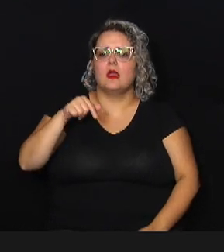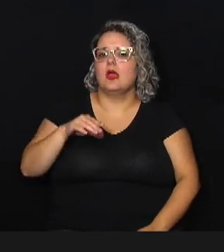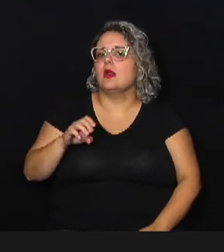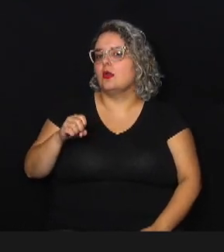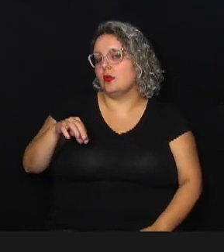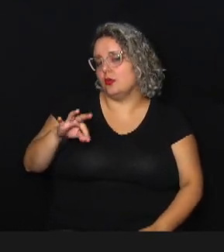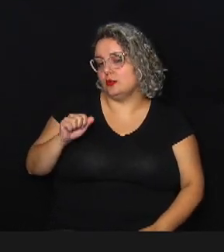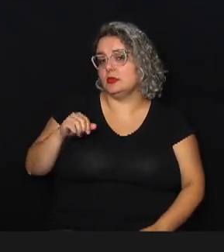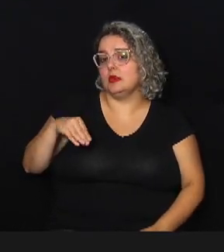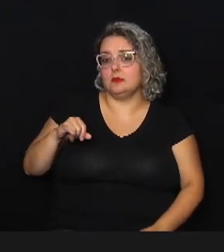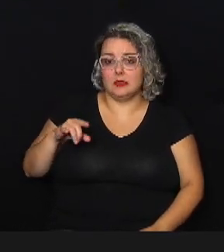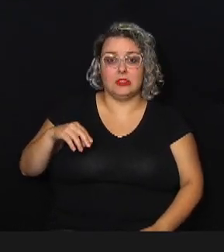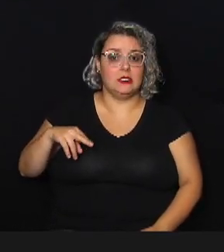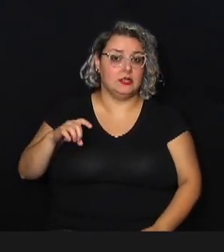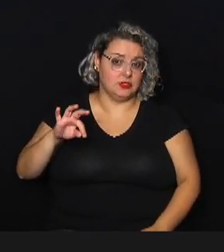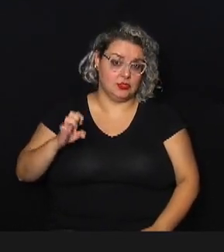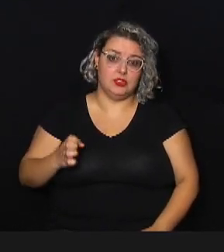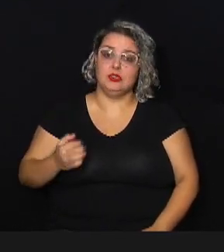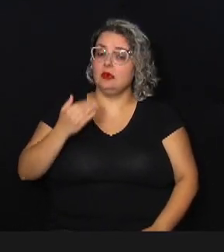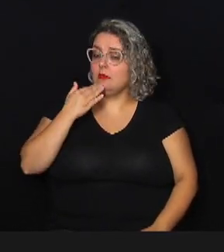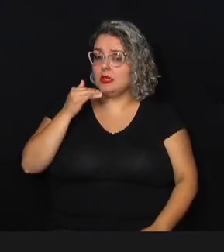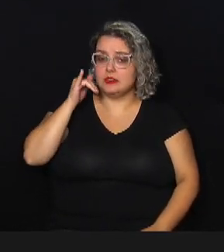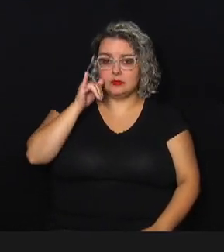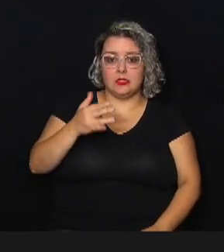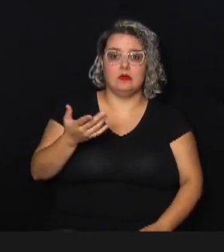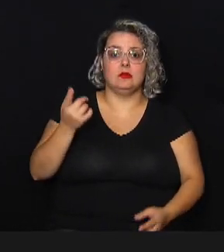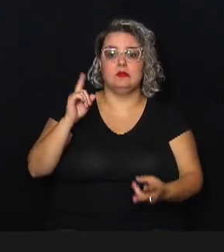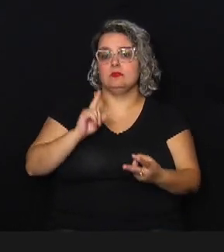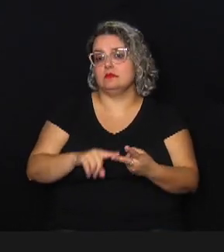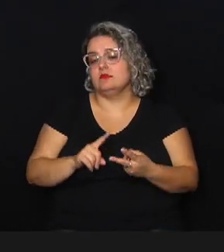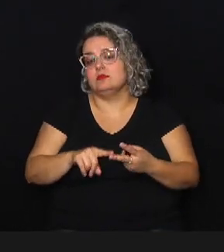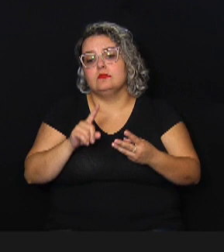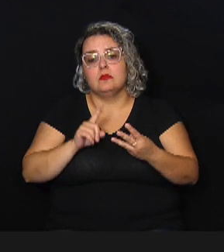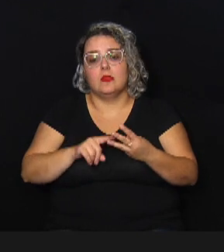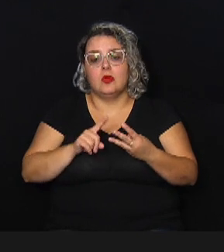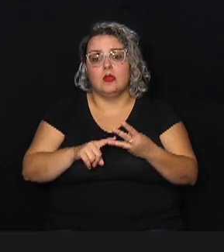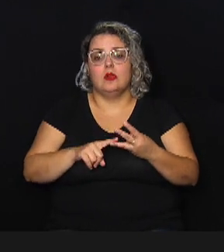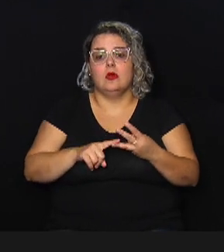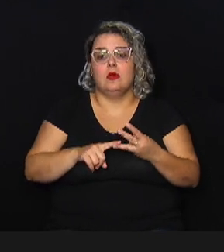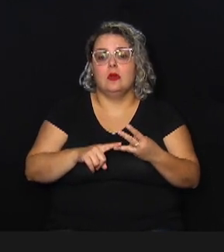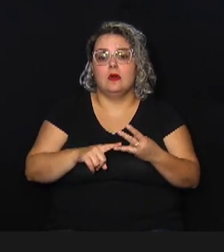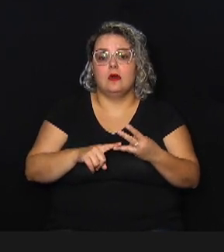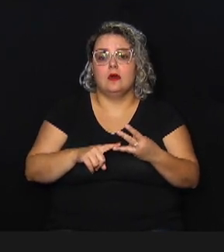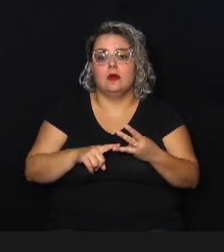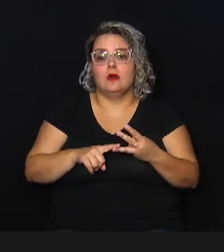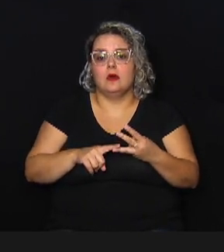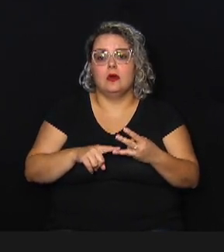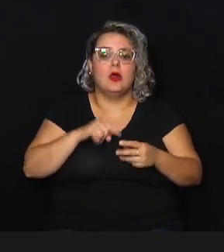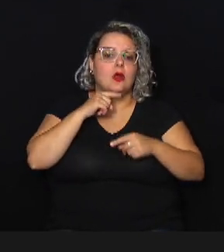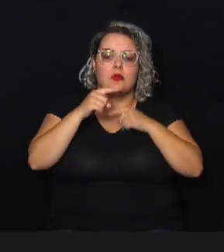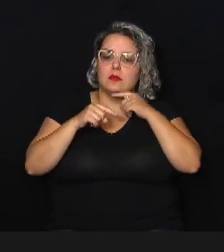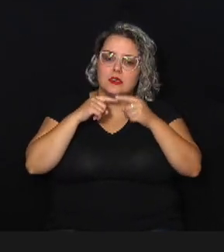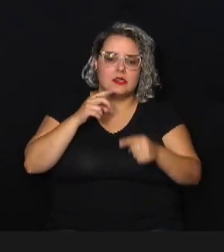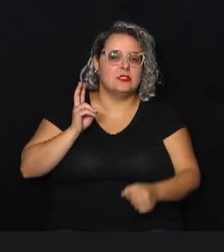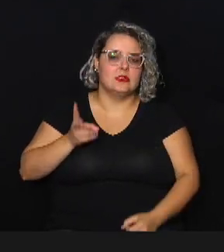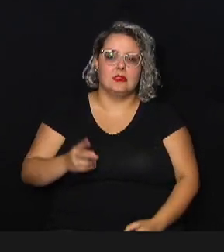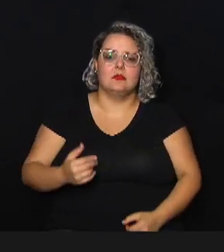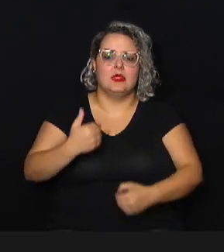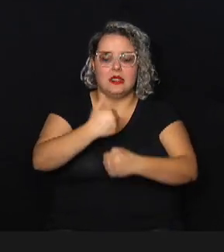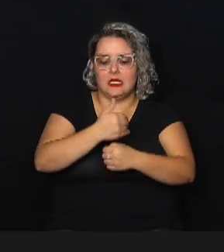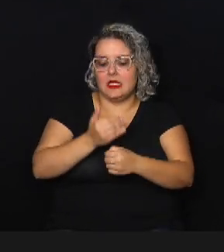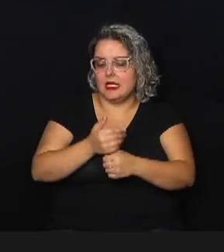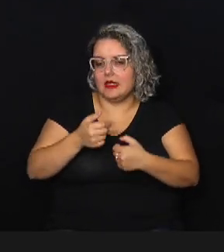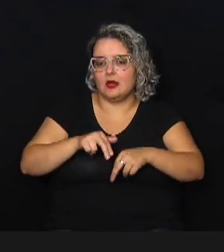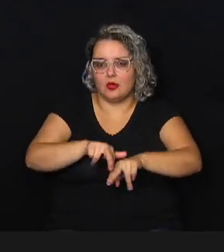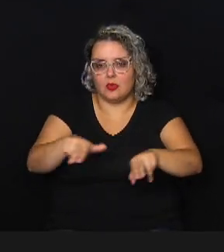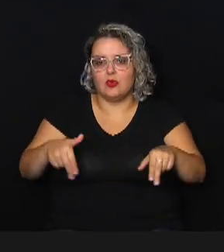tá? Então a gente pede para evitar os legumes. A dúvida do pessoal sempre é legumes, verdura e fruta, né?